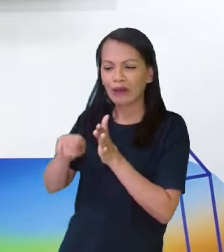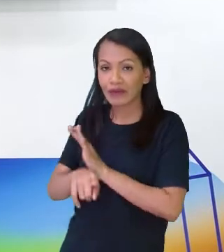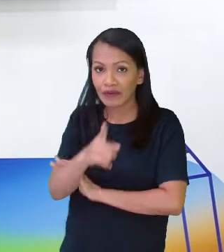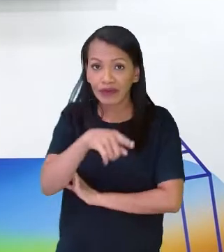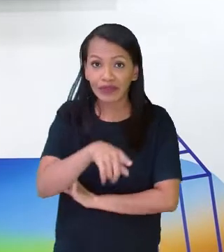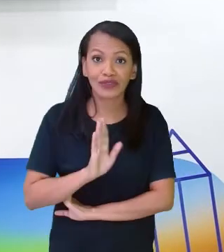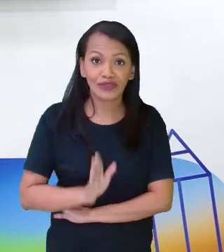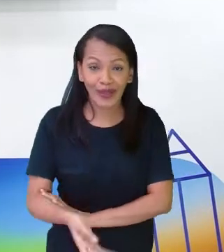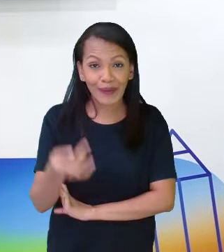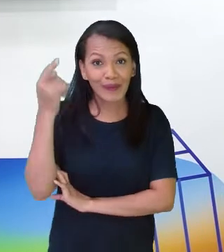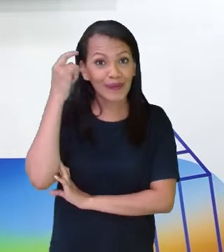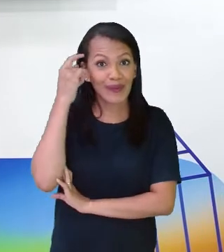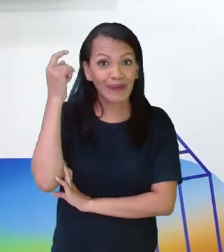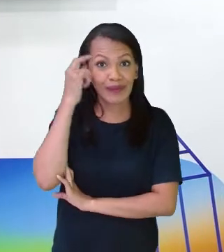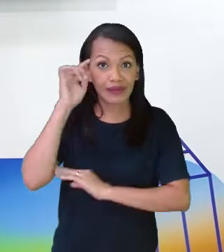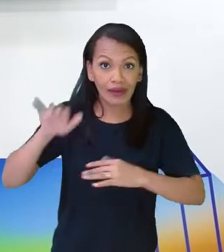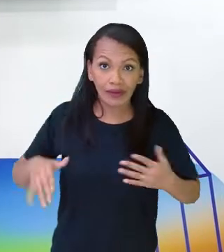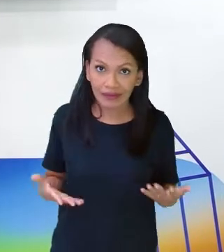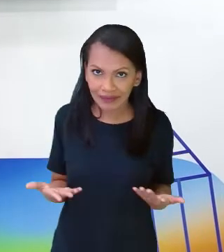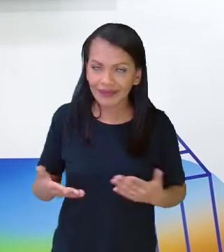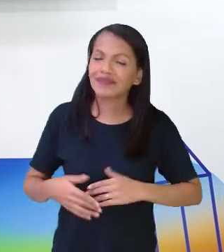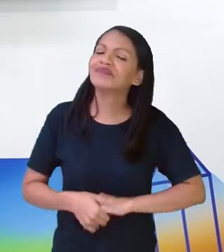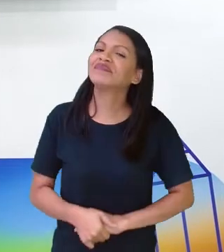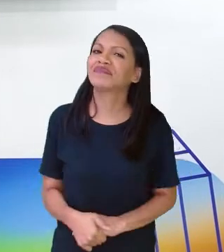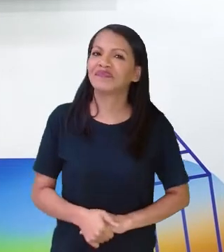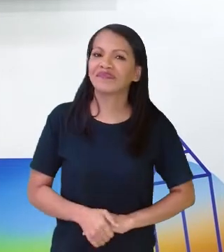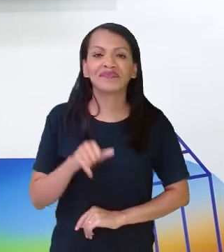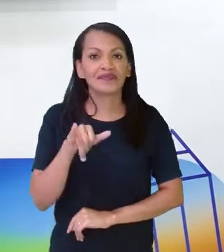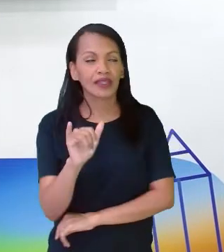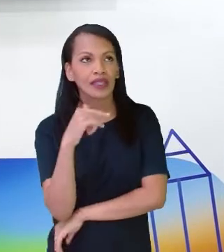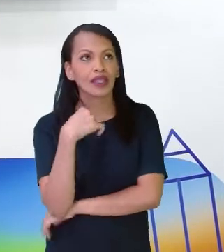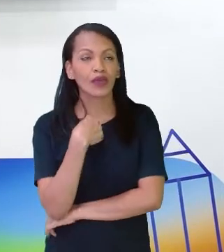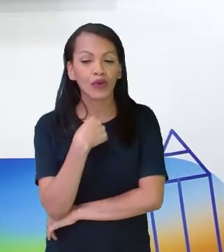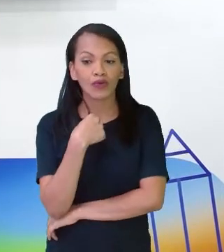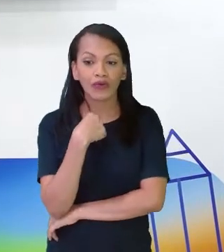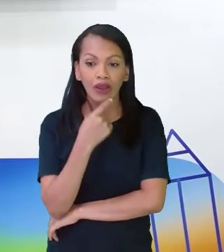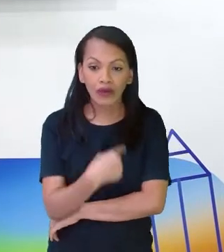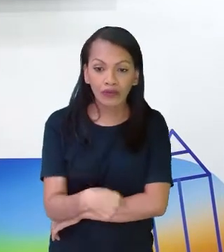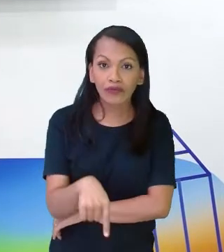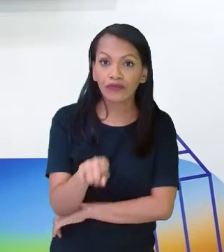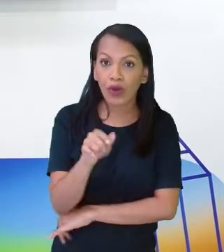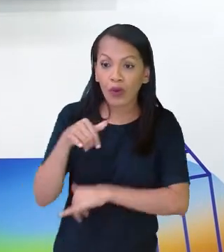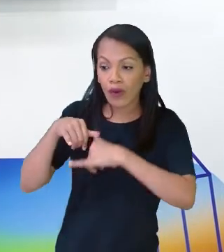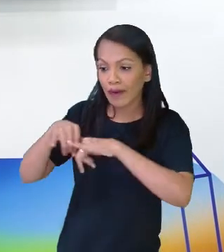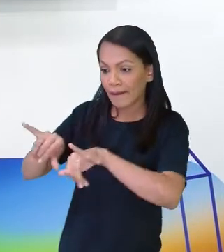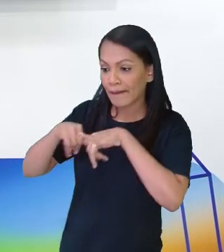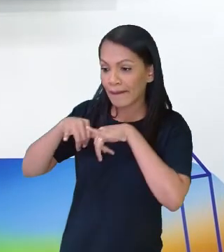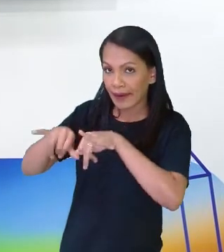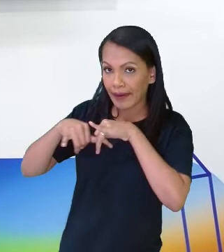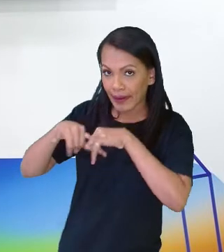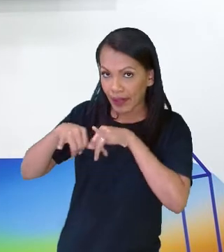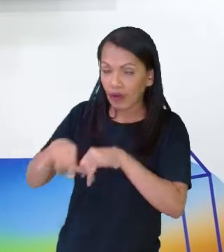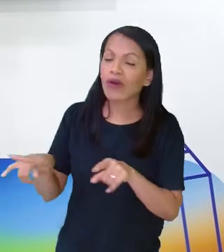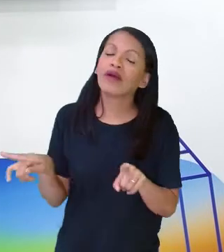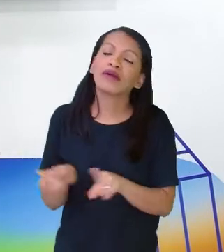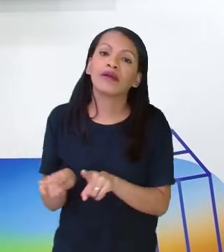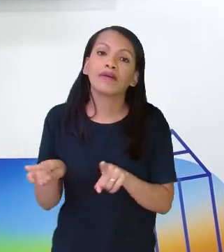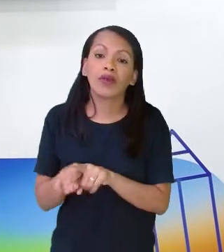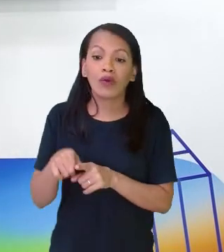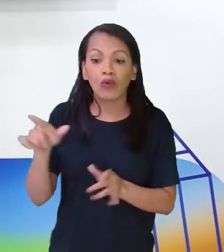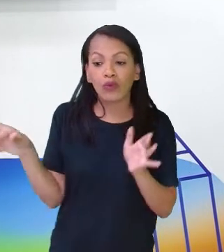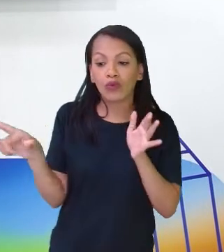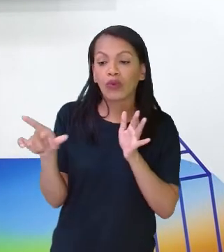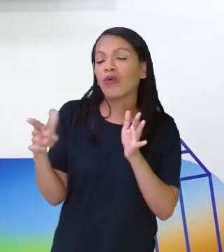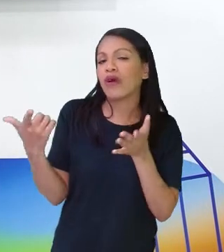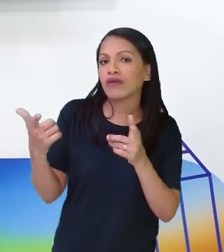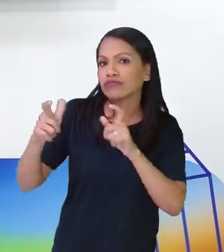para pensar de onde vem? Claro, se eu vou ao supermercado, se eu vou a uma padaria, eu vou